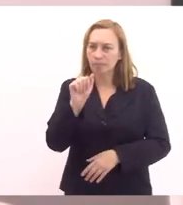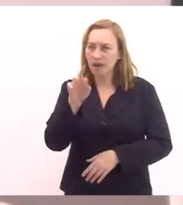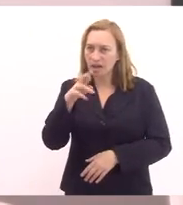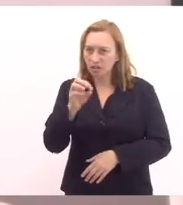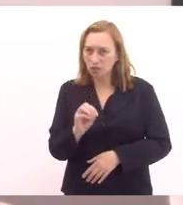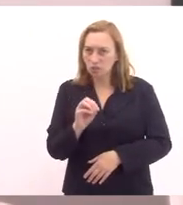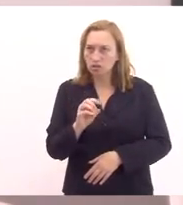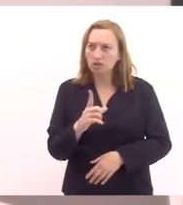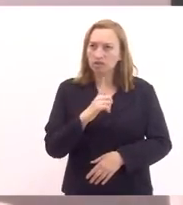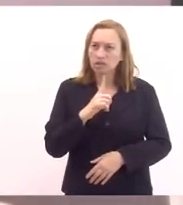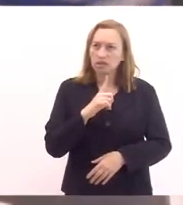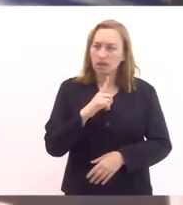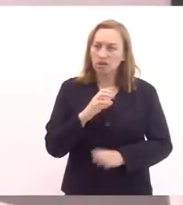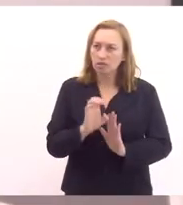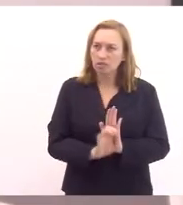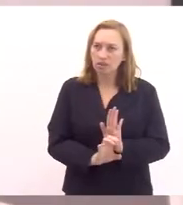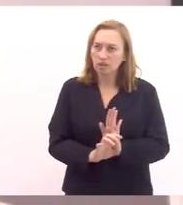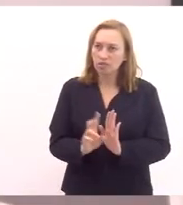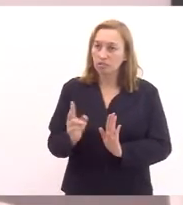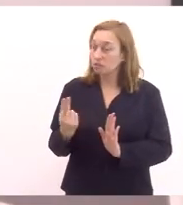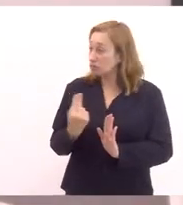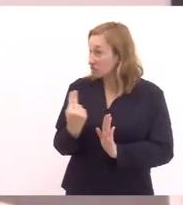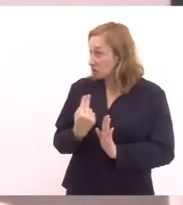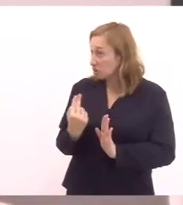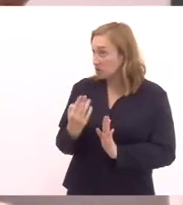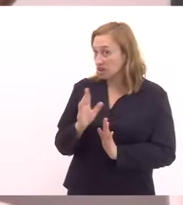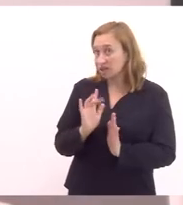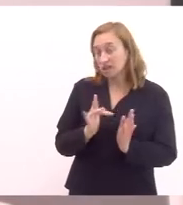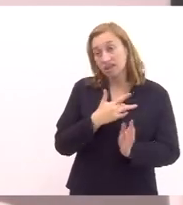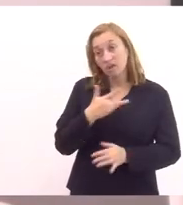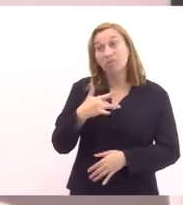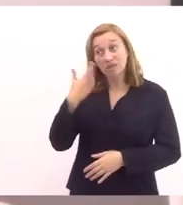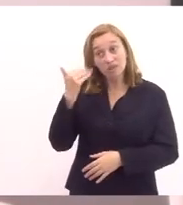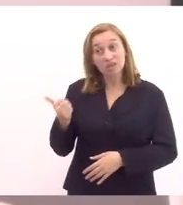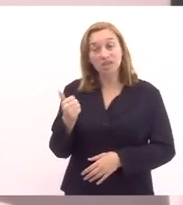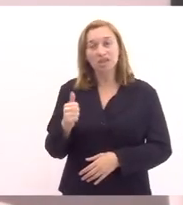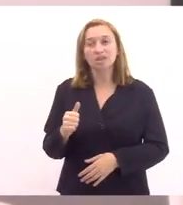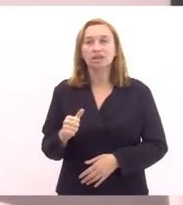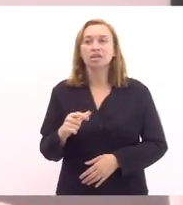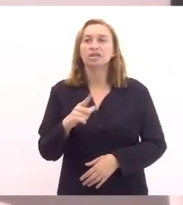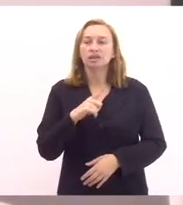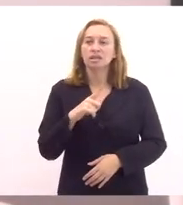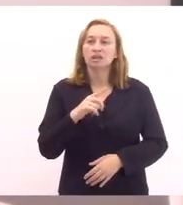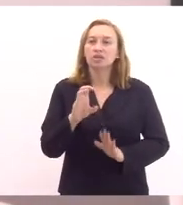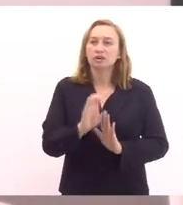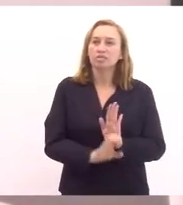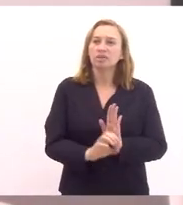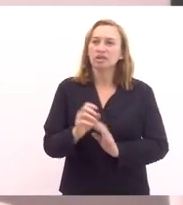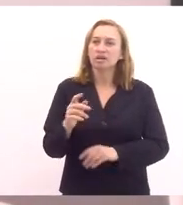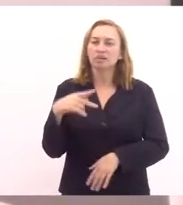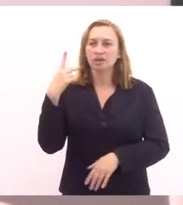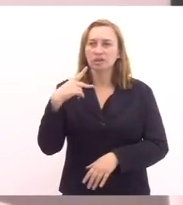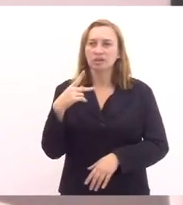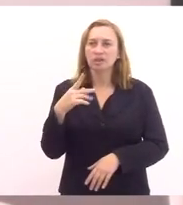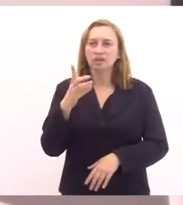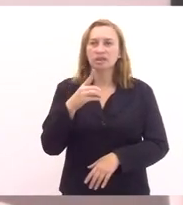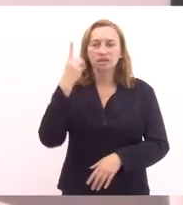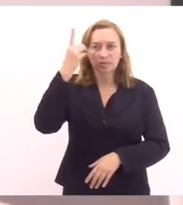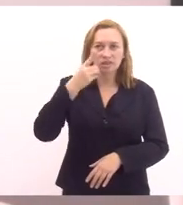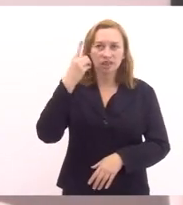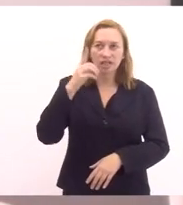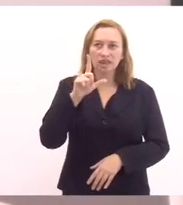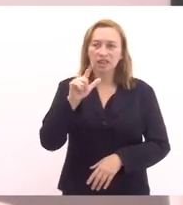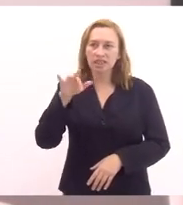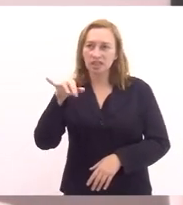a casa de parte tem uma eu não estou falando em nome da Saúde mas eu sei disso é uma Emenda parlamentar da deputada Federal tá